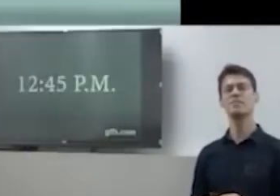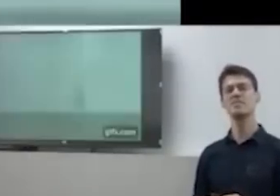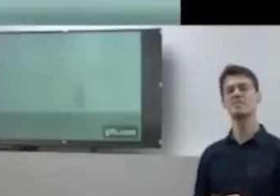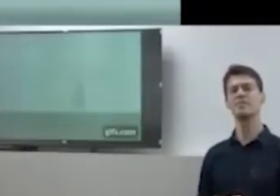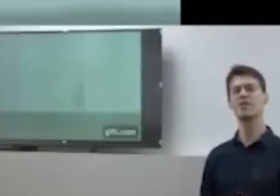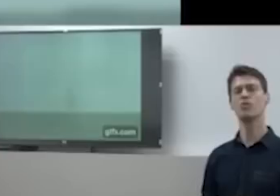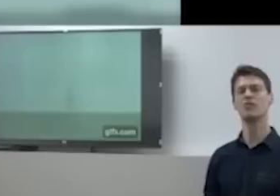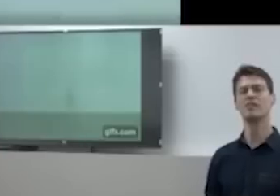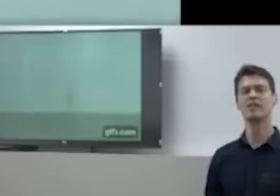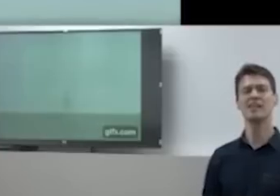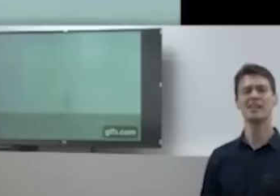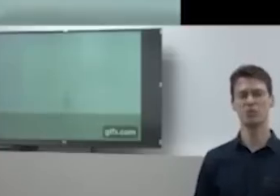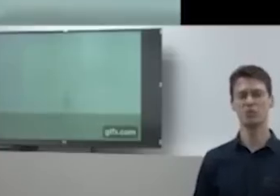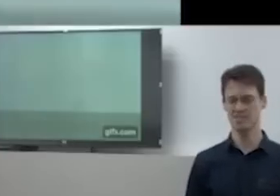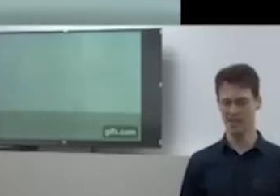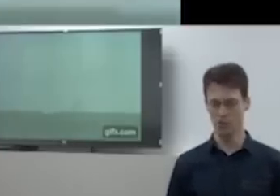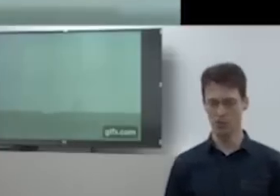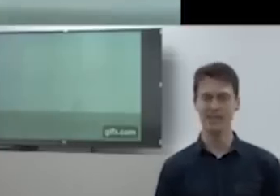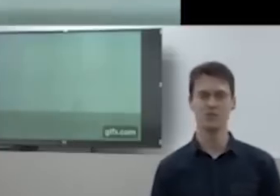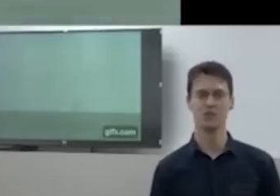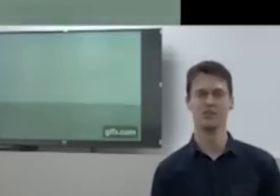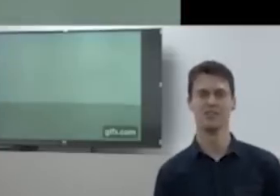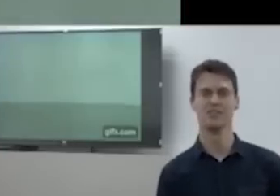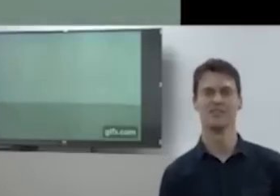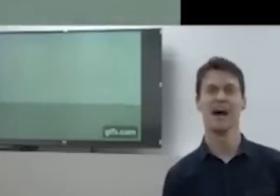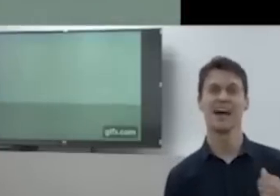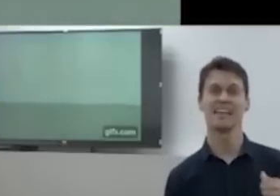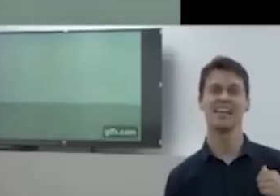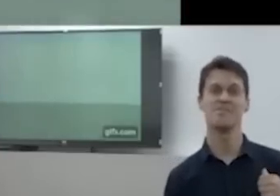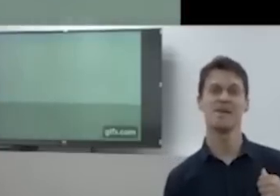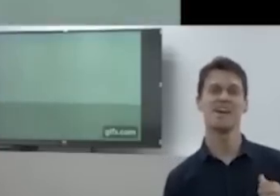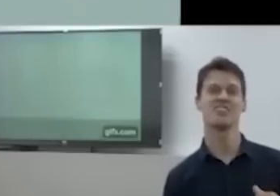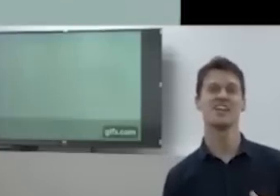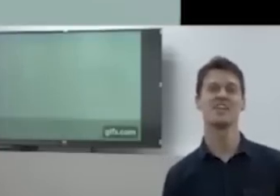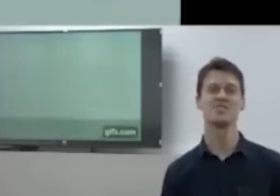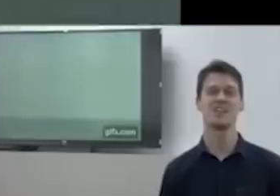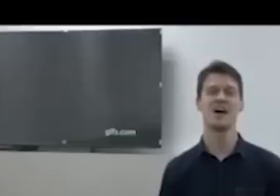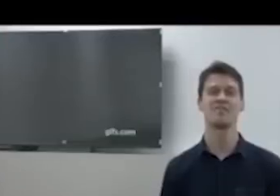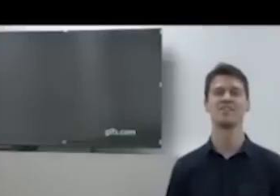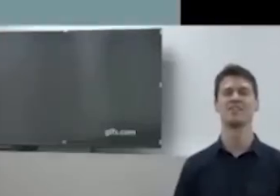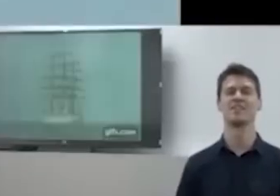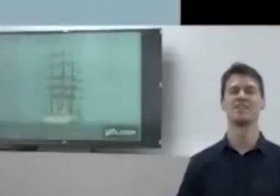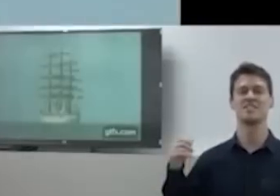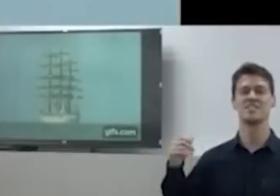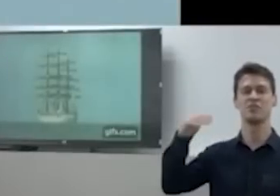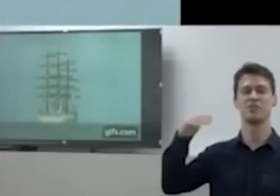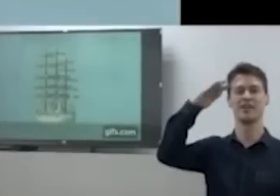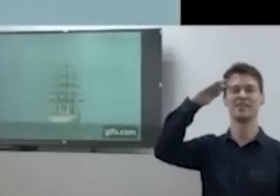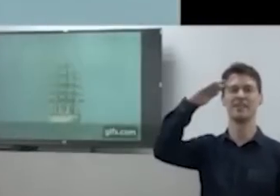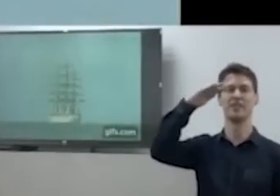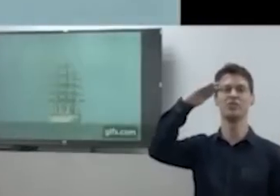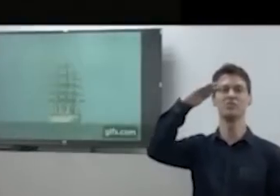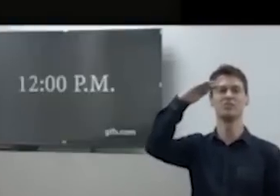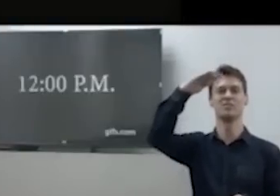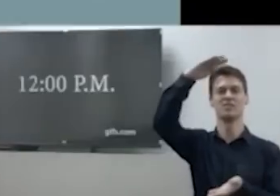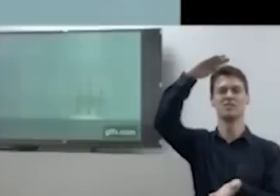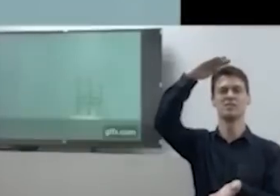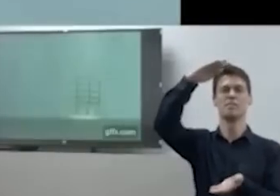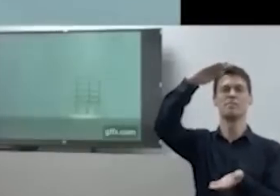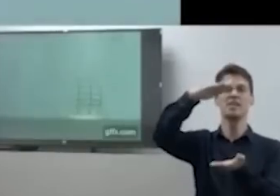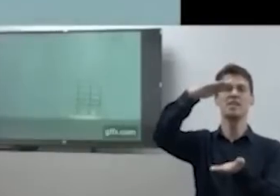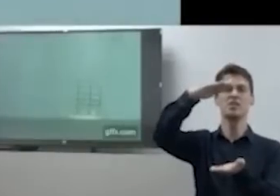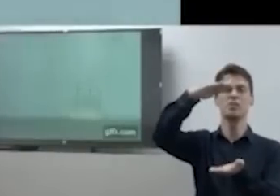ele. Você percebeu que ele não está encolhendo? Aquela imagem ele mostrava esse navio